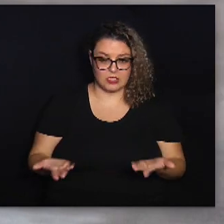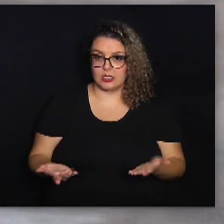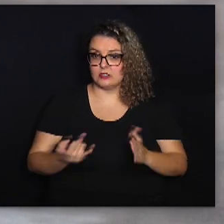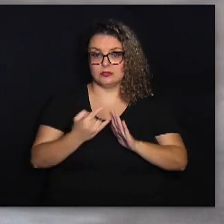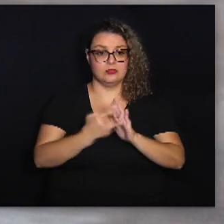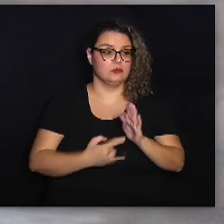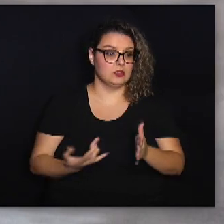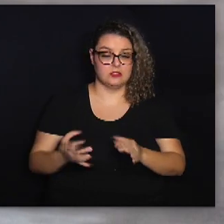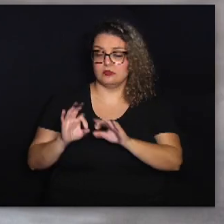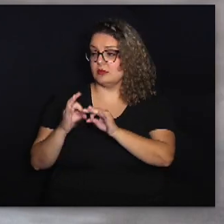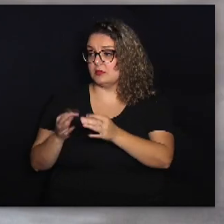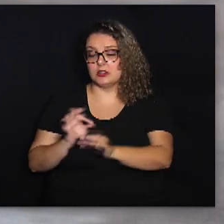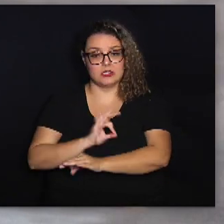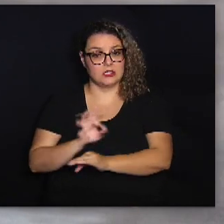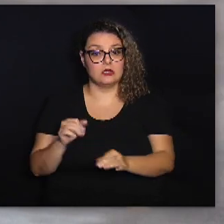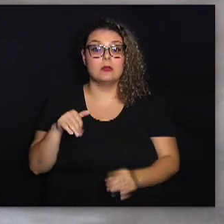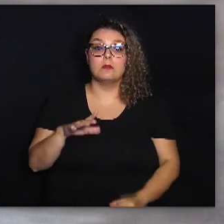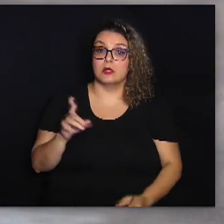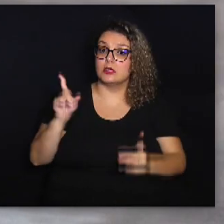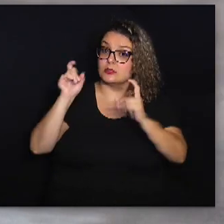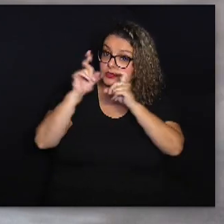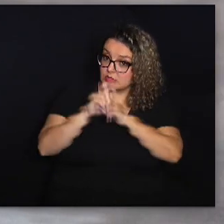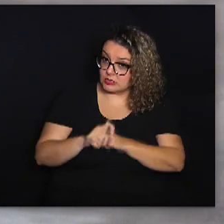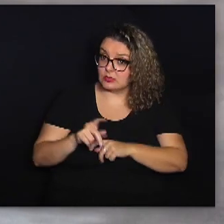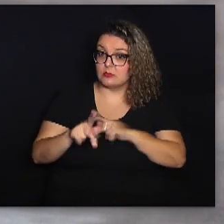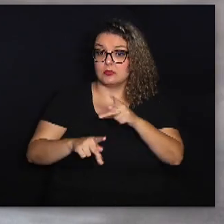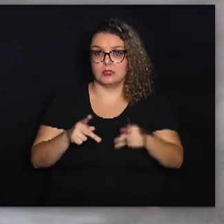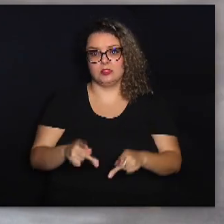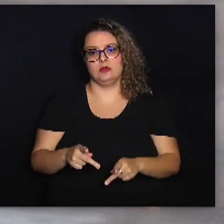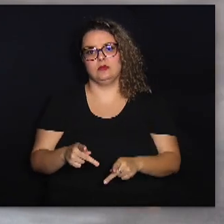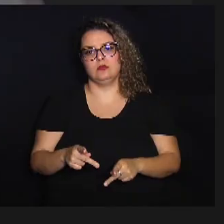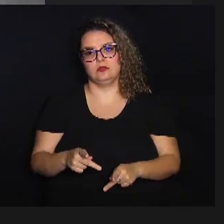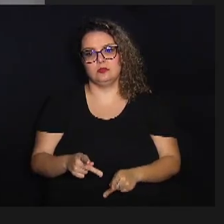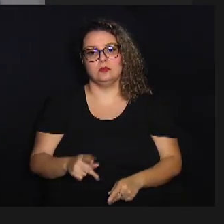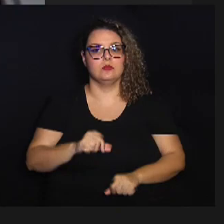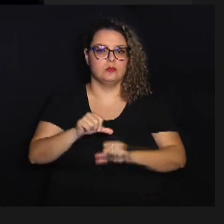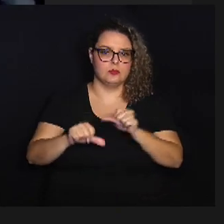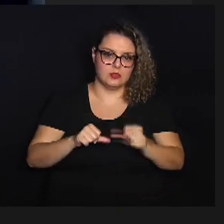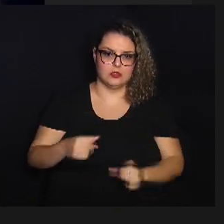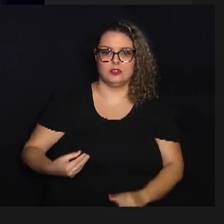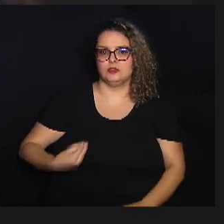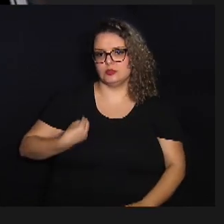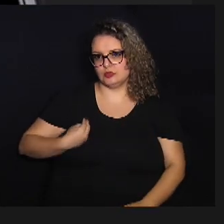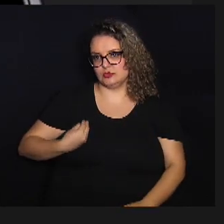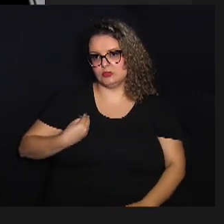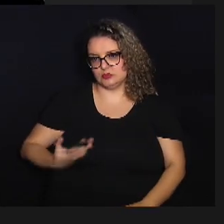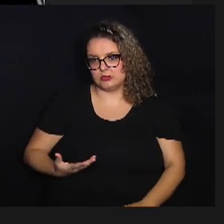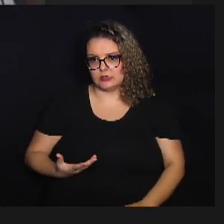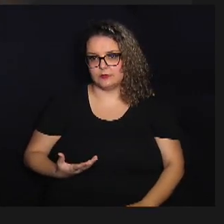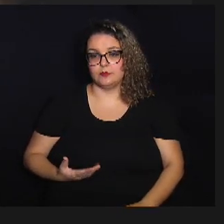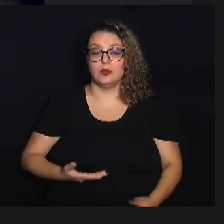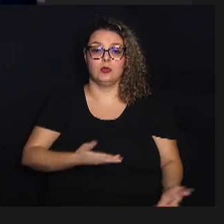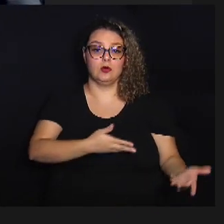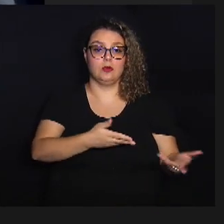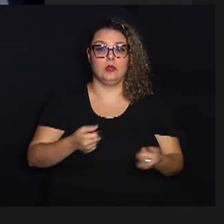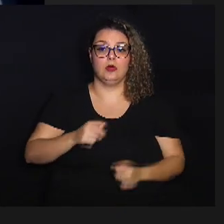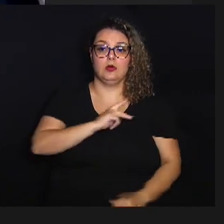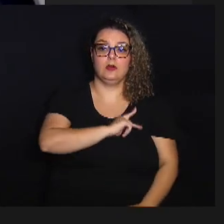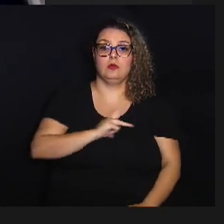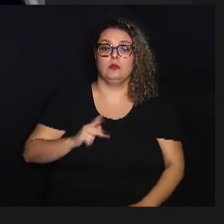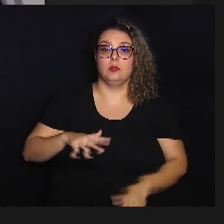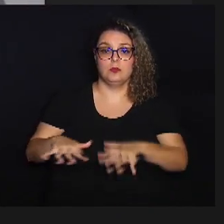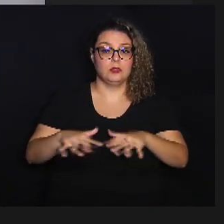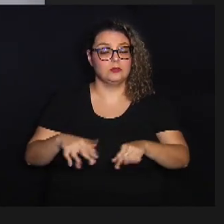familiares, e isso torna ainda mais difícil para que essa população saia da situação de rua. O convidado, que é presidente do Movimento Nacional